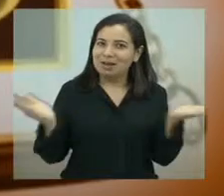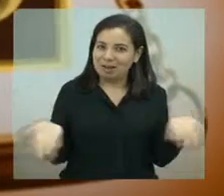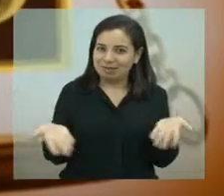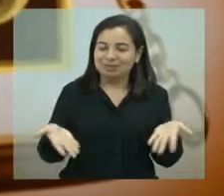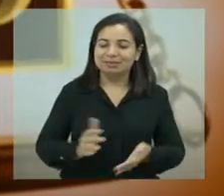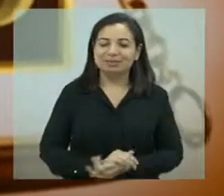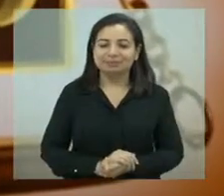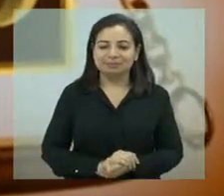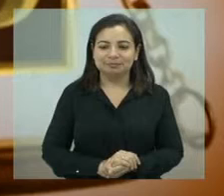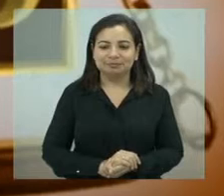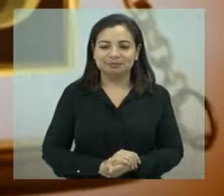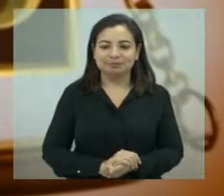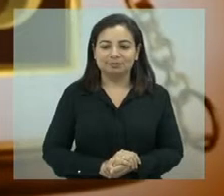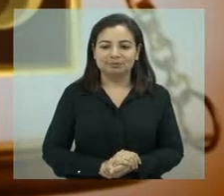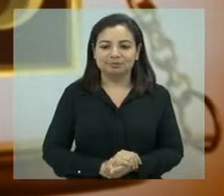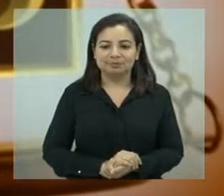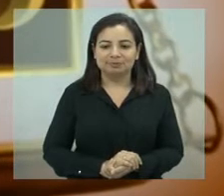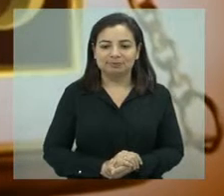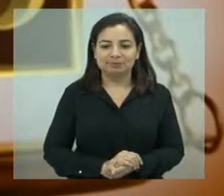agora.